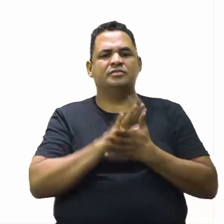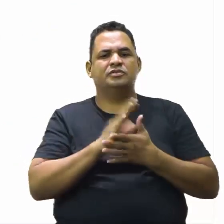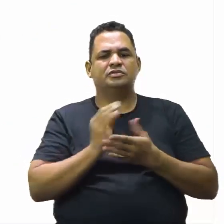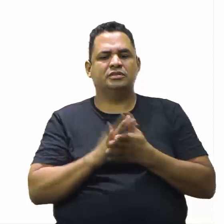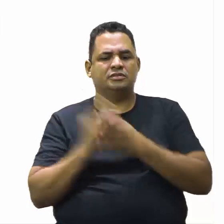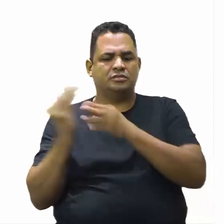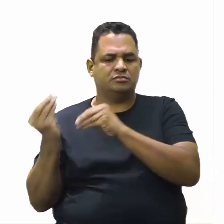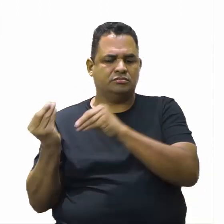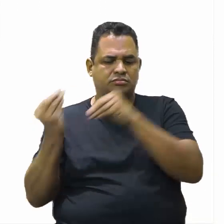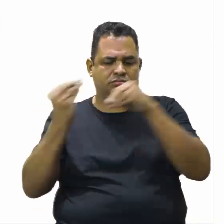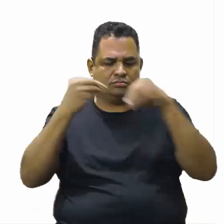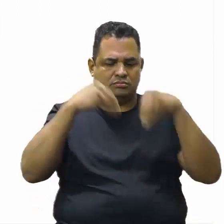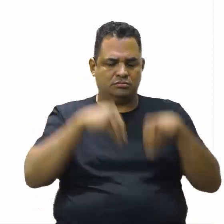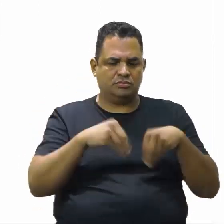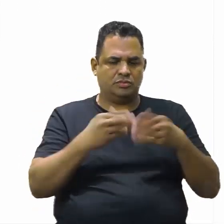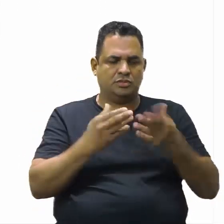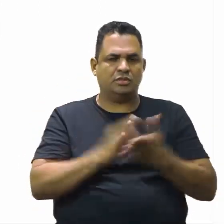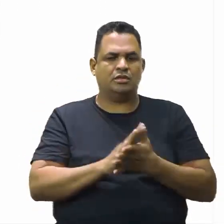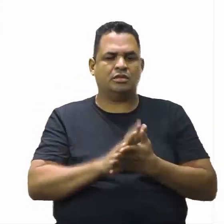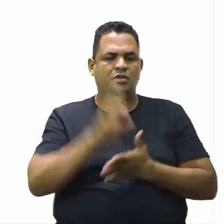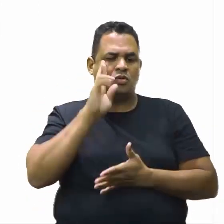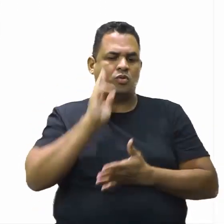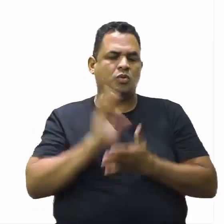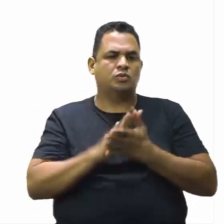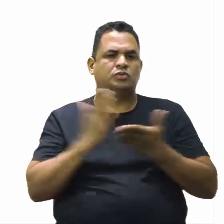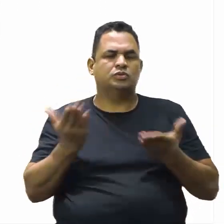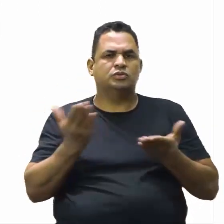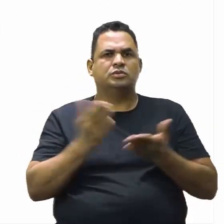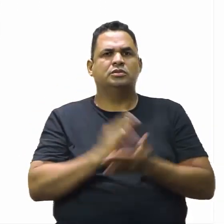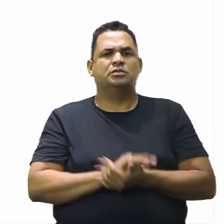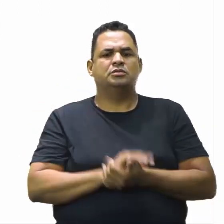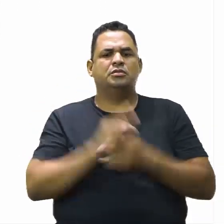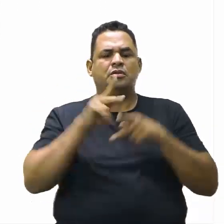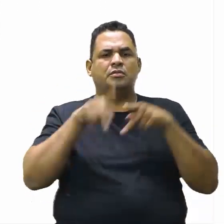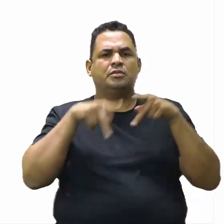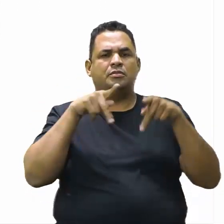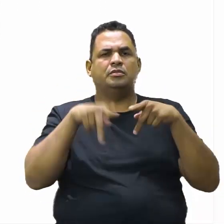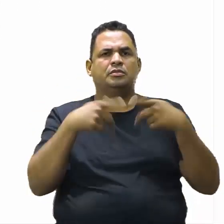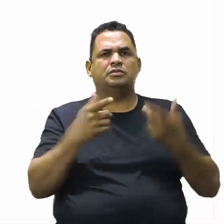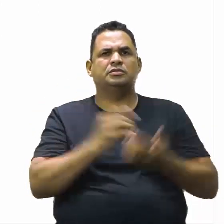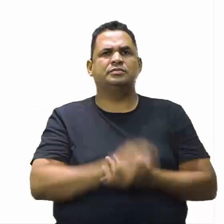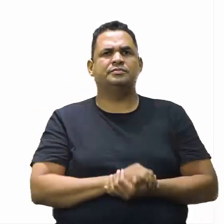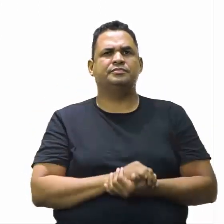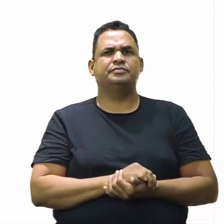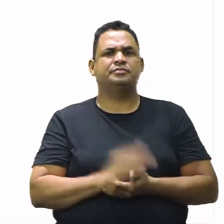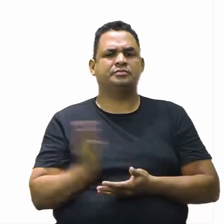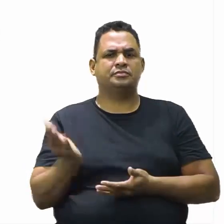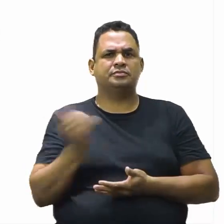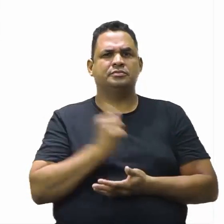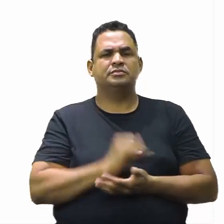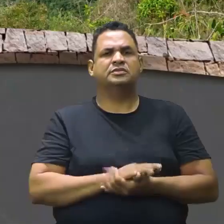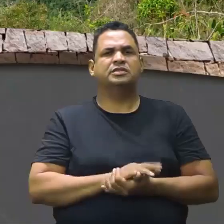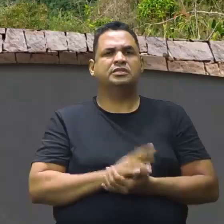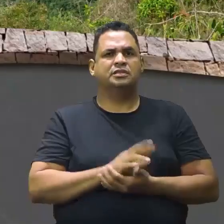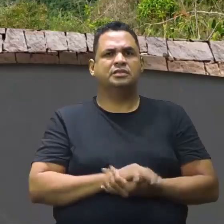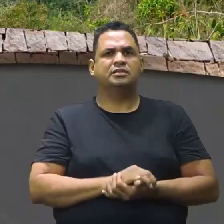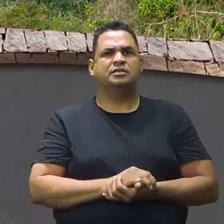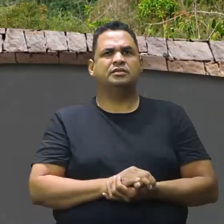migratório das chegadas em Rondônia, que contribuiu para o crescimento da população. Vem aqui comigo rapidamente, aqui, diretor.